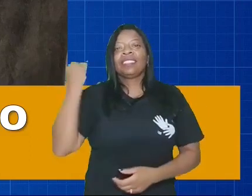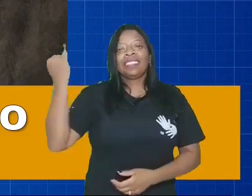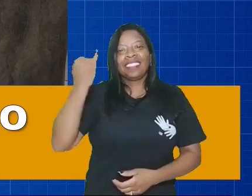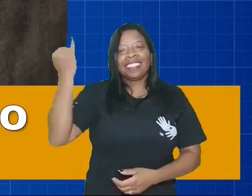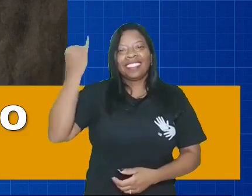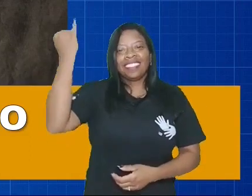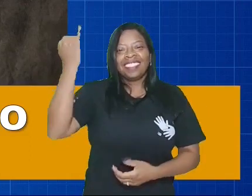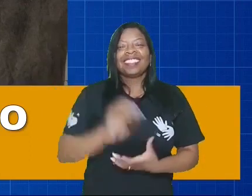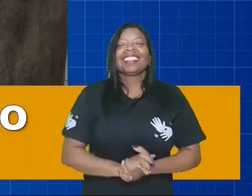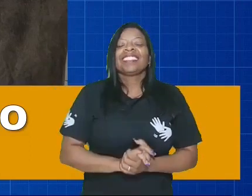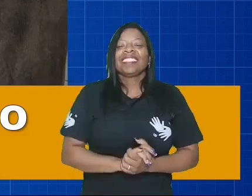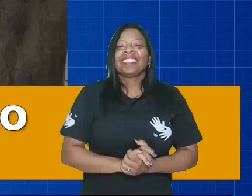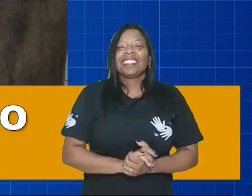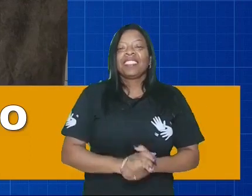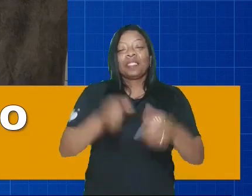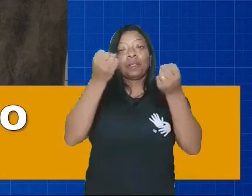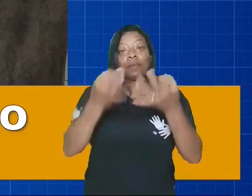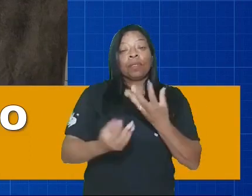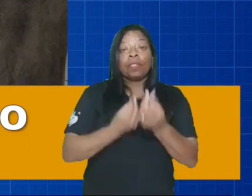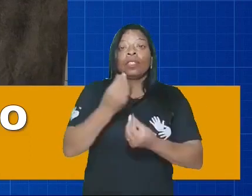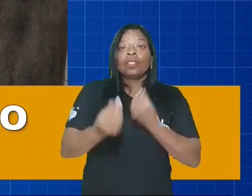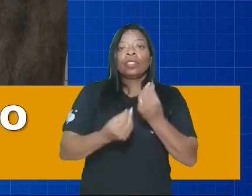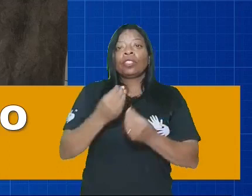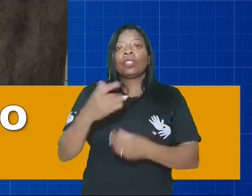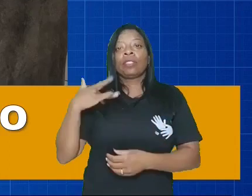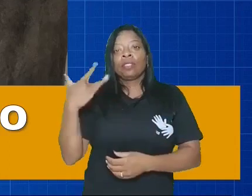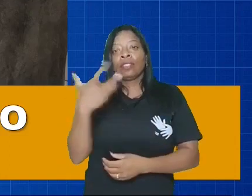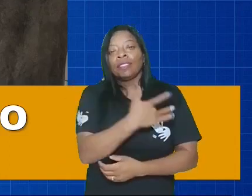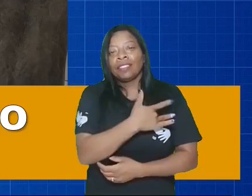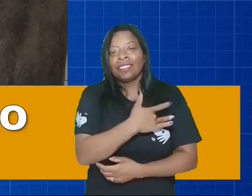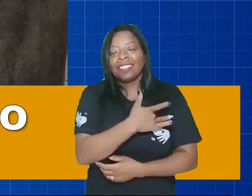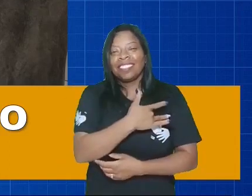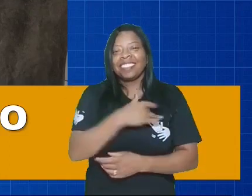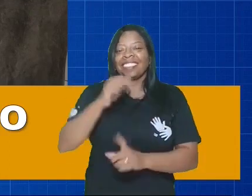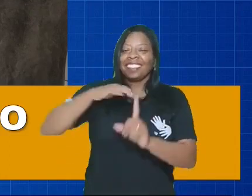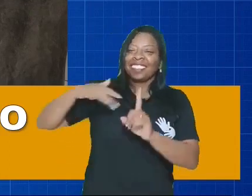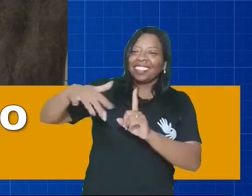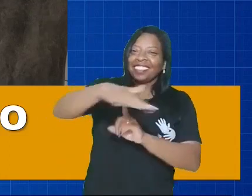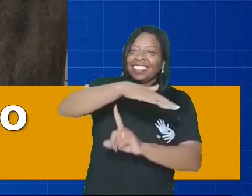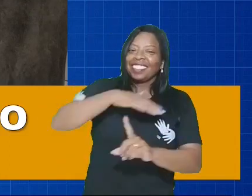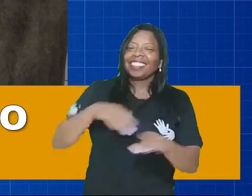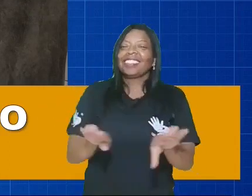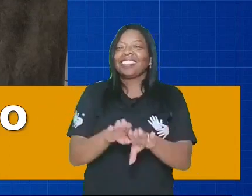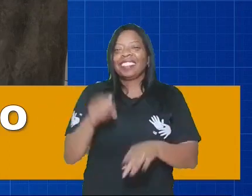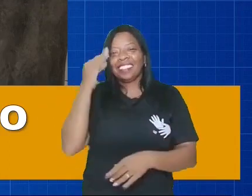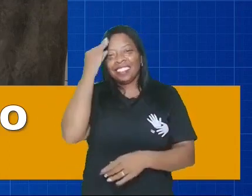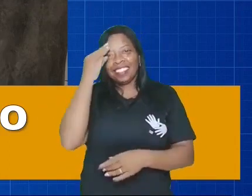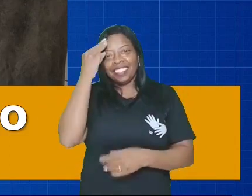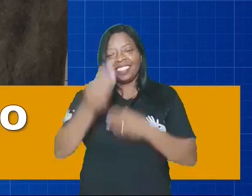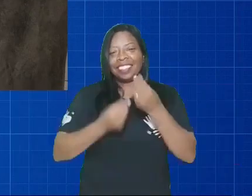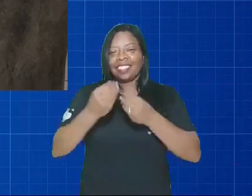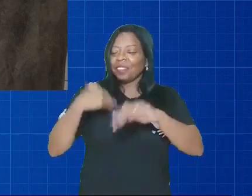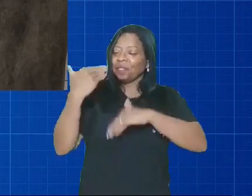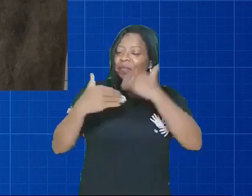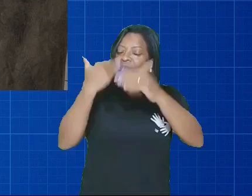nesse mês de Setembro Amarelo, que diz respeito à saúde ambiental e à saúde mental, numa perspectiva de